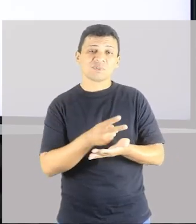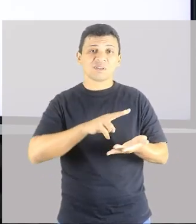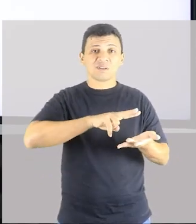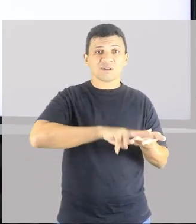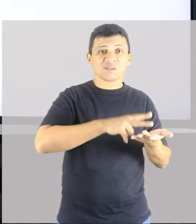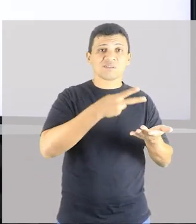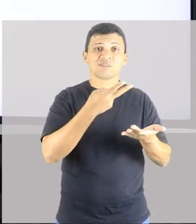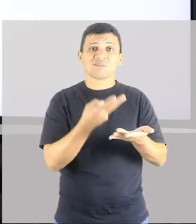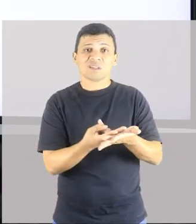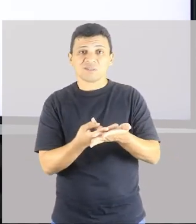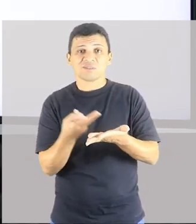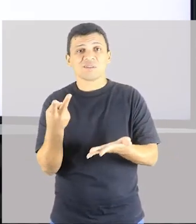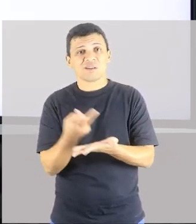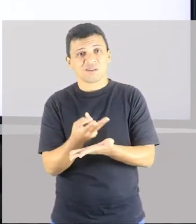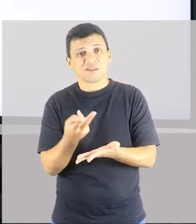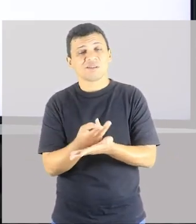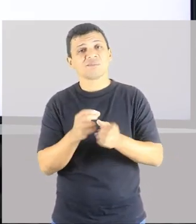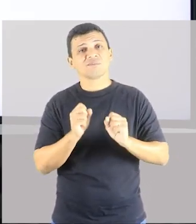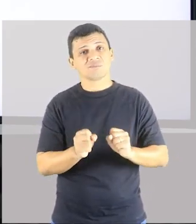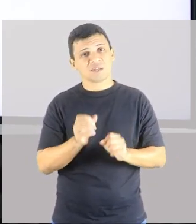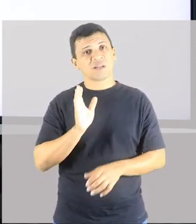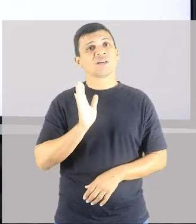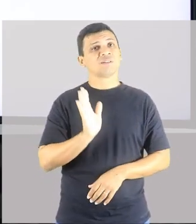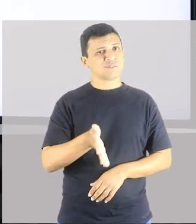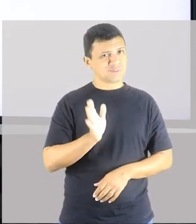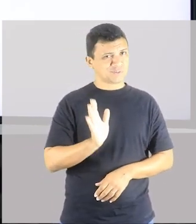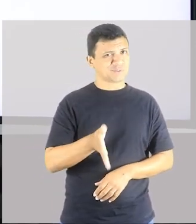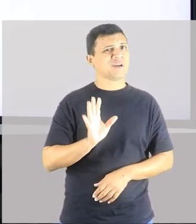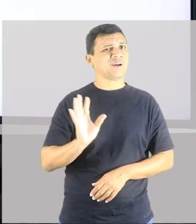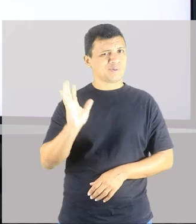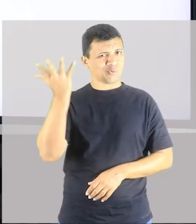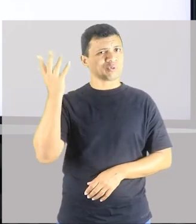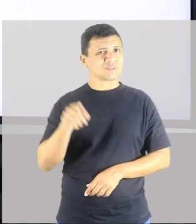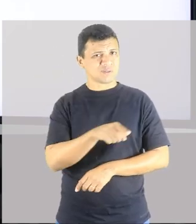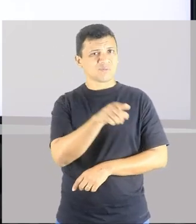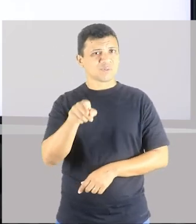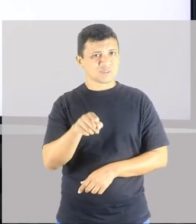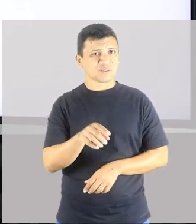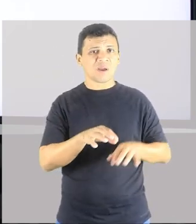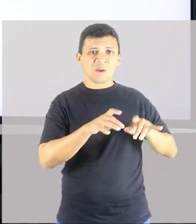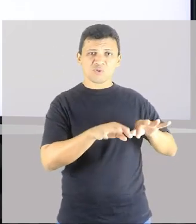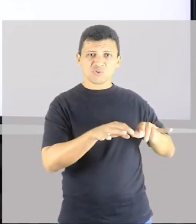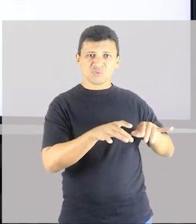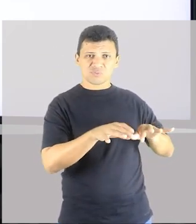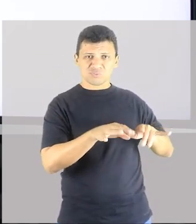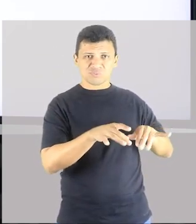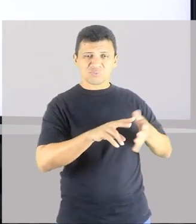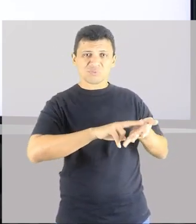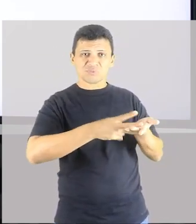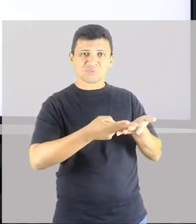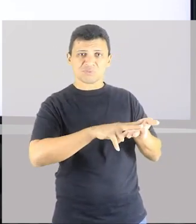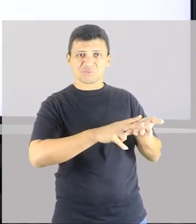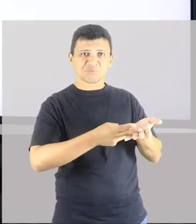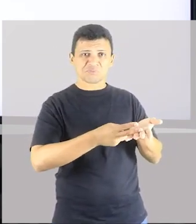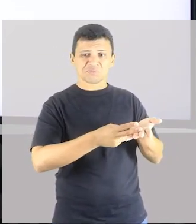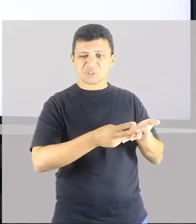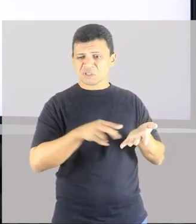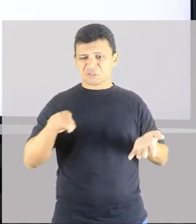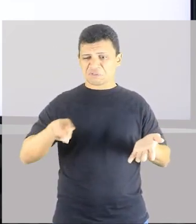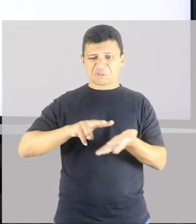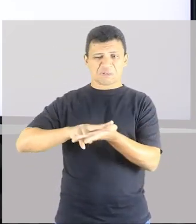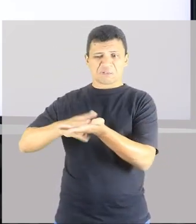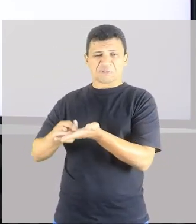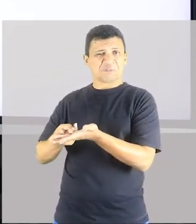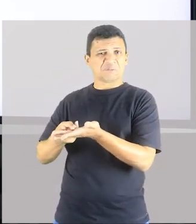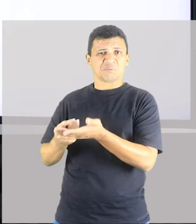maneira equivocada. Já aconteceu, já deve ter acontecido com vocês, de você escrever alguma coisa no tradutor e ele te dá uma tradução que não tem nada